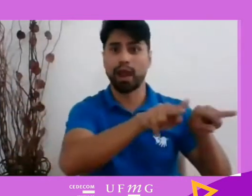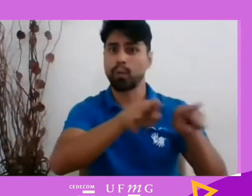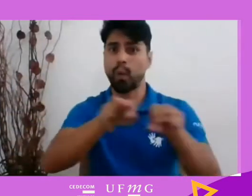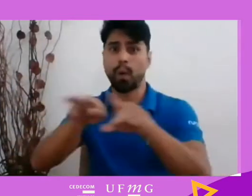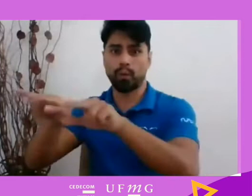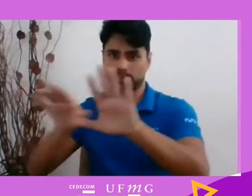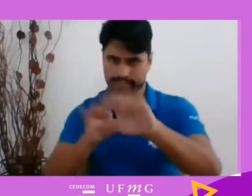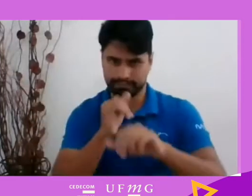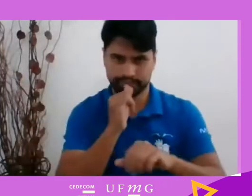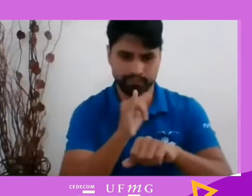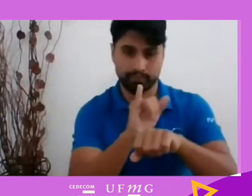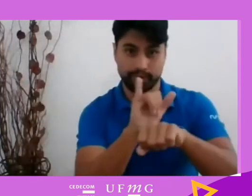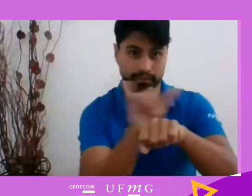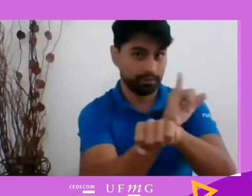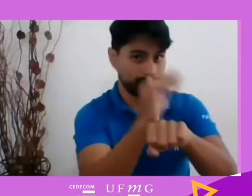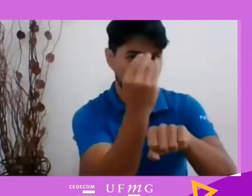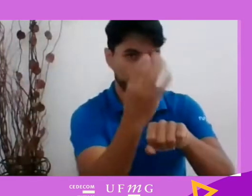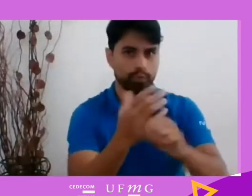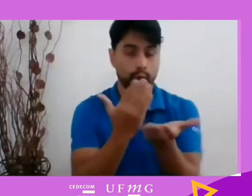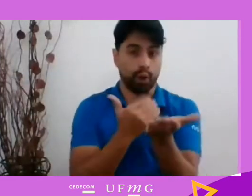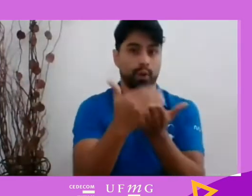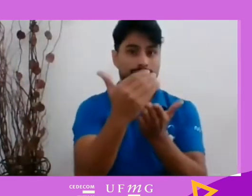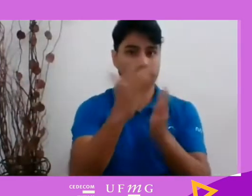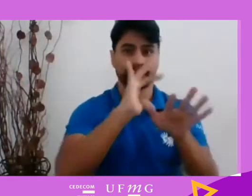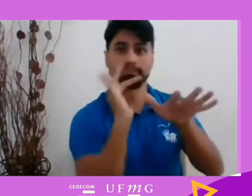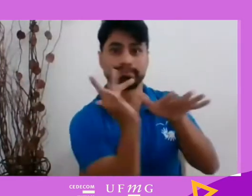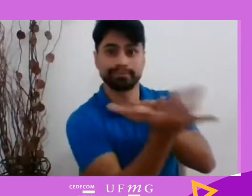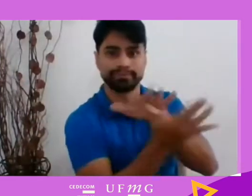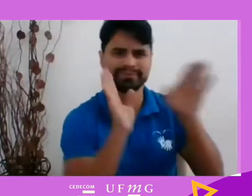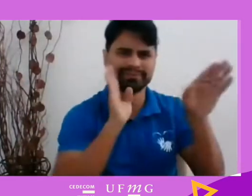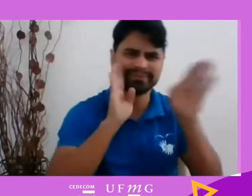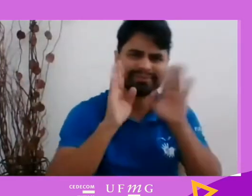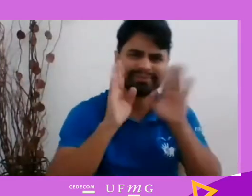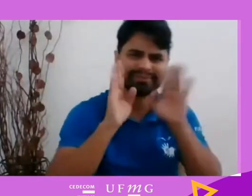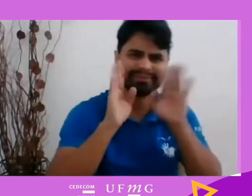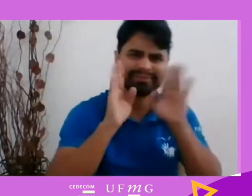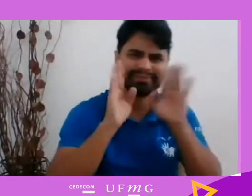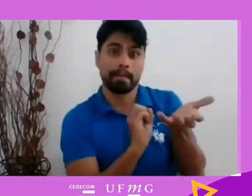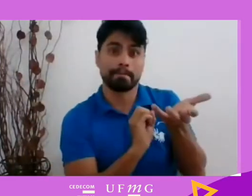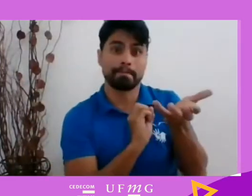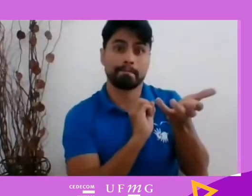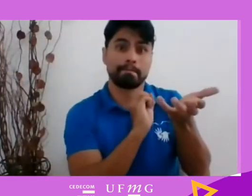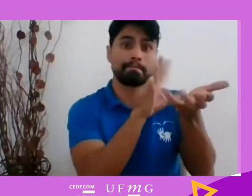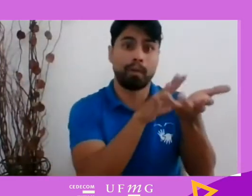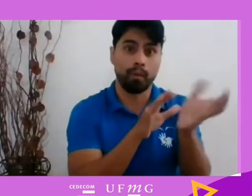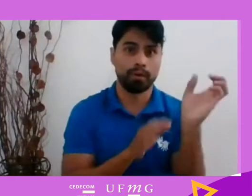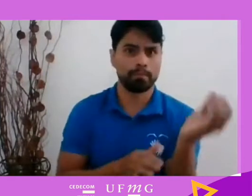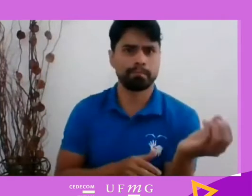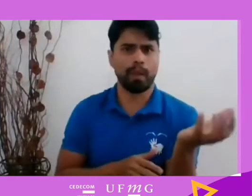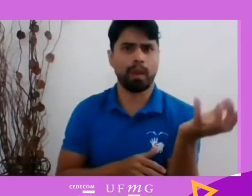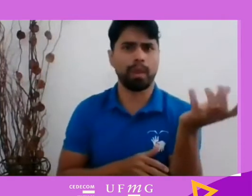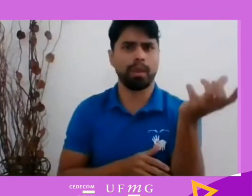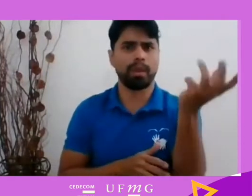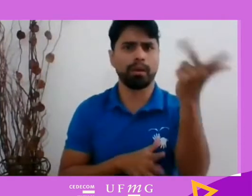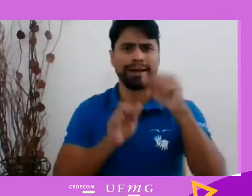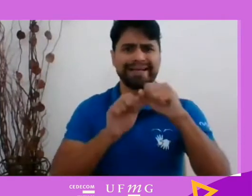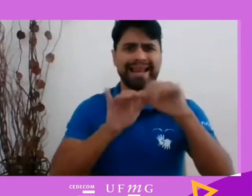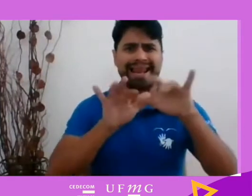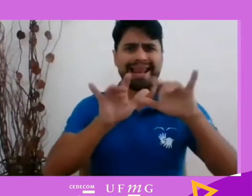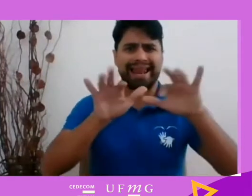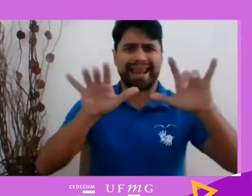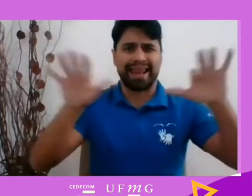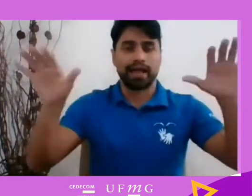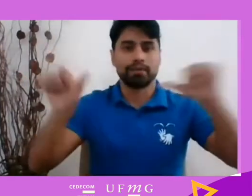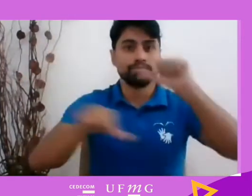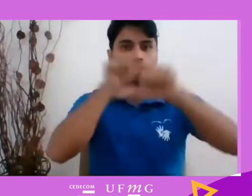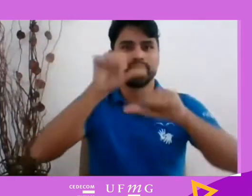redes sociais com uma força brutal, primeiro para ter visibilidade e virar trend topics, porque isso é uma forma de agendamento do debate social.